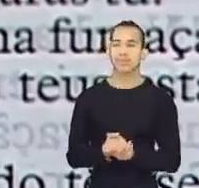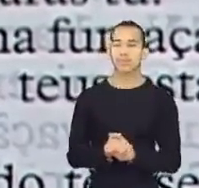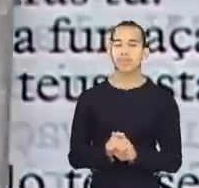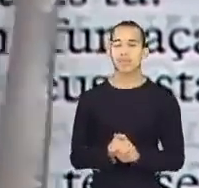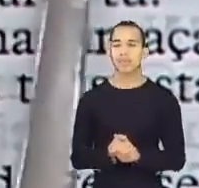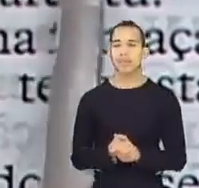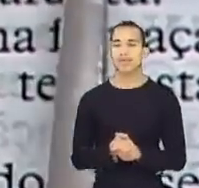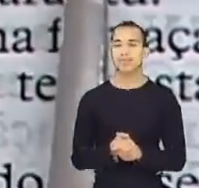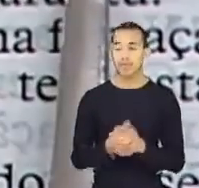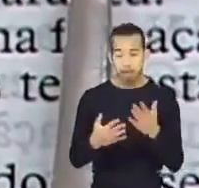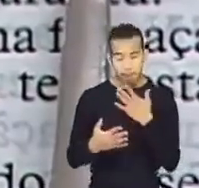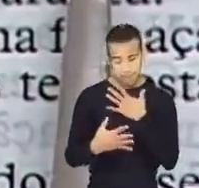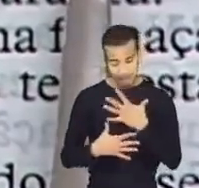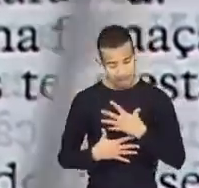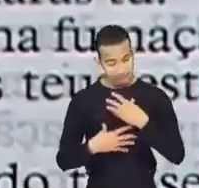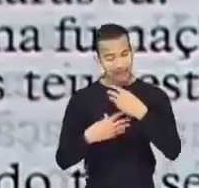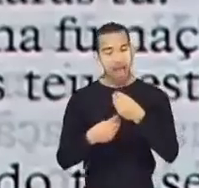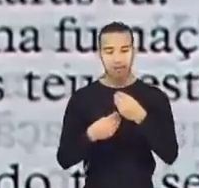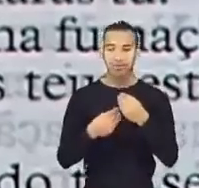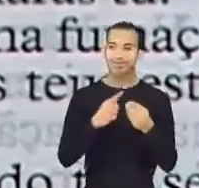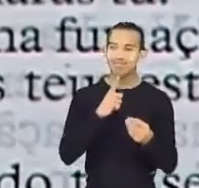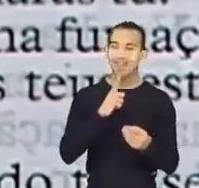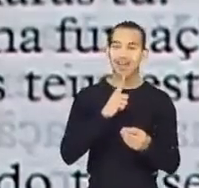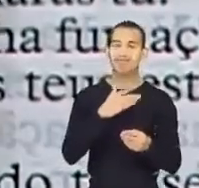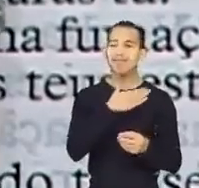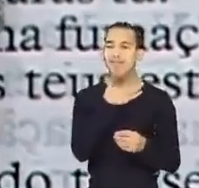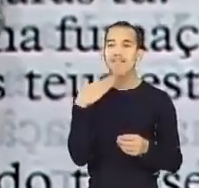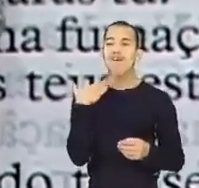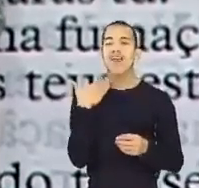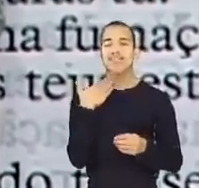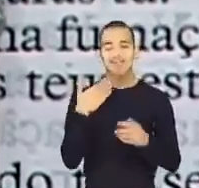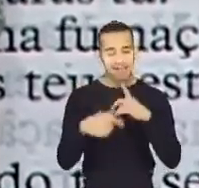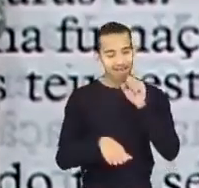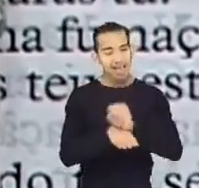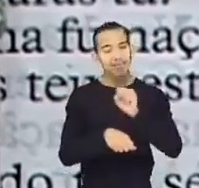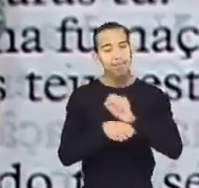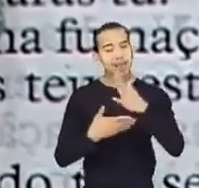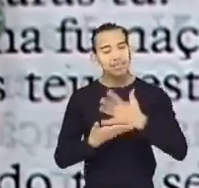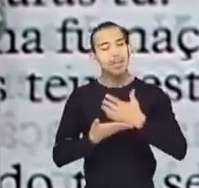desfaleceu a minha alma esperando por tua salvação.